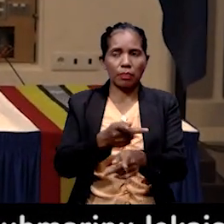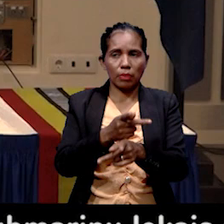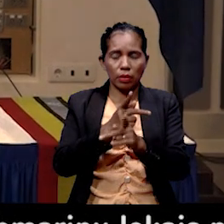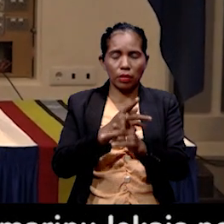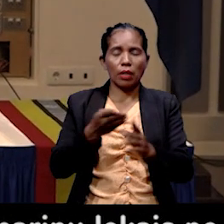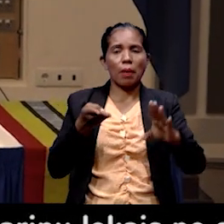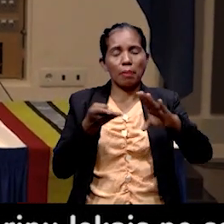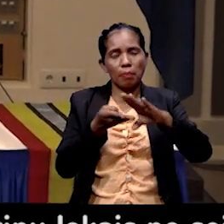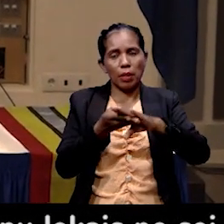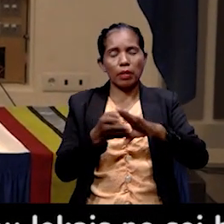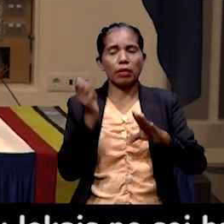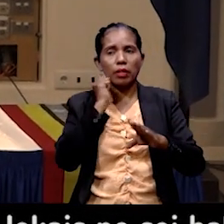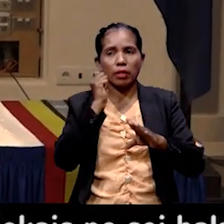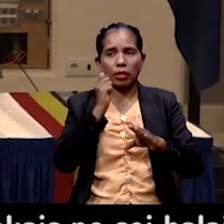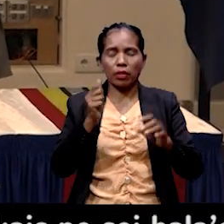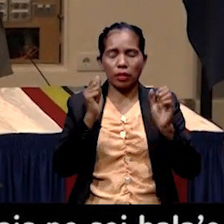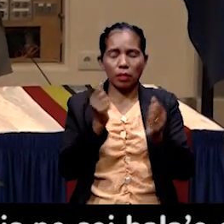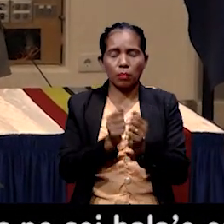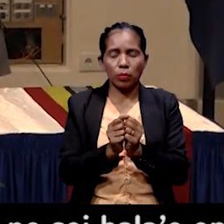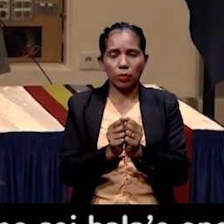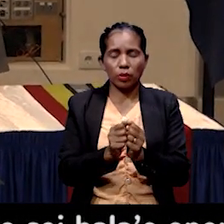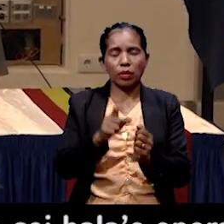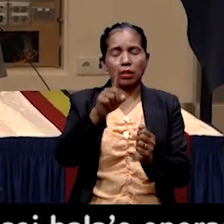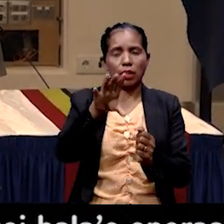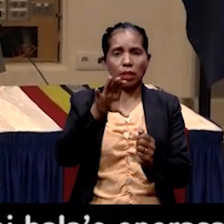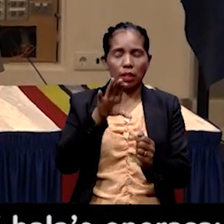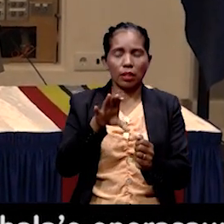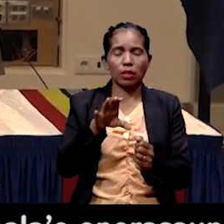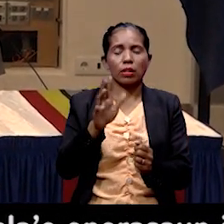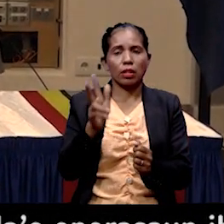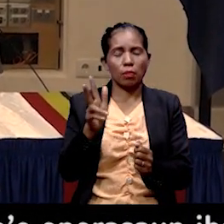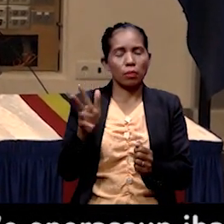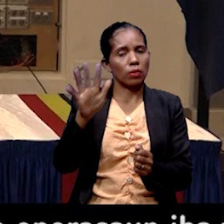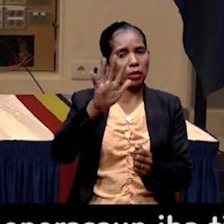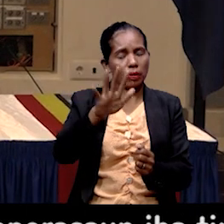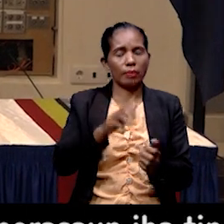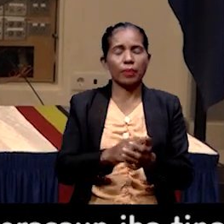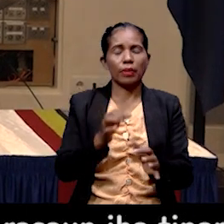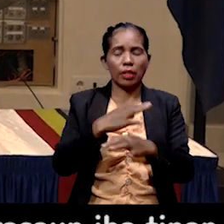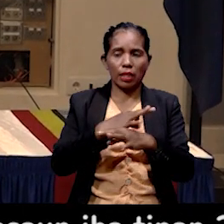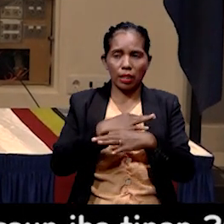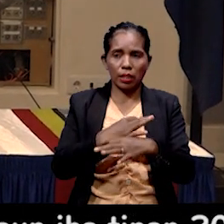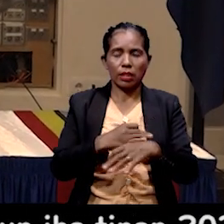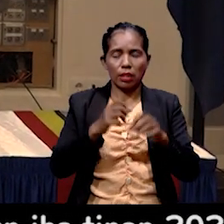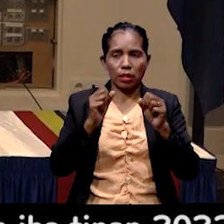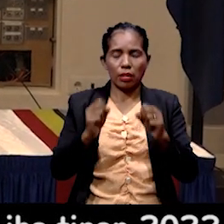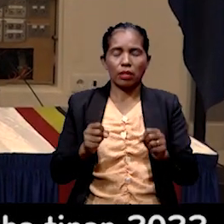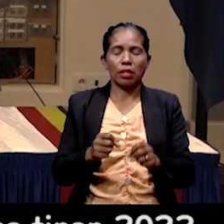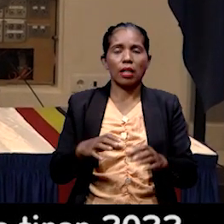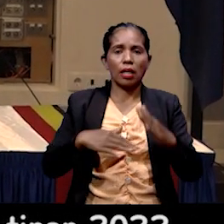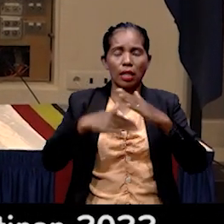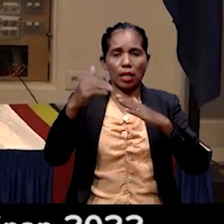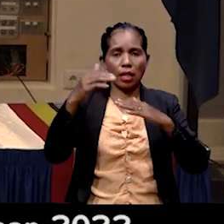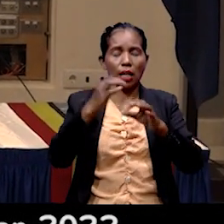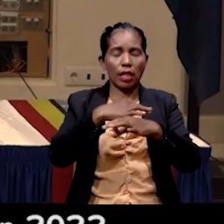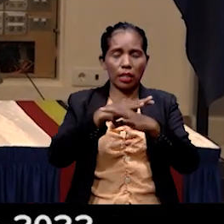Desenvolvimento Asiático tocando as Tolo Nulo de Lima. Rui financia projeto de extensão pista aterragem, construção, torre, controlo,